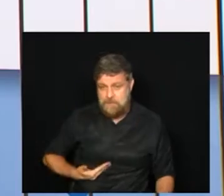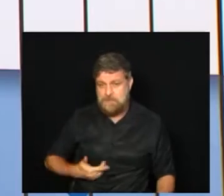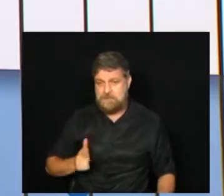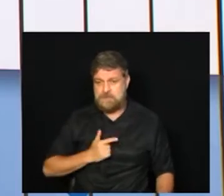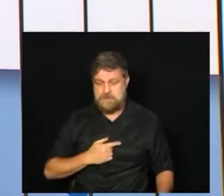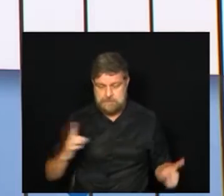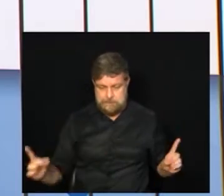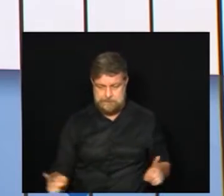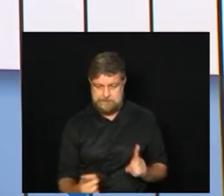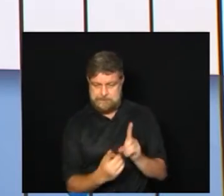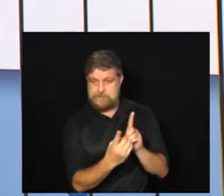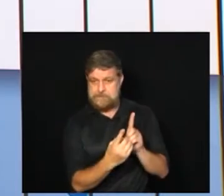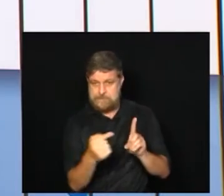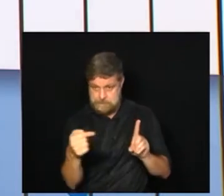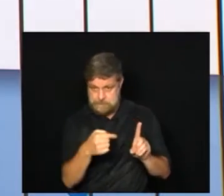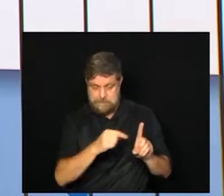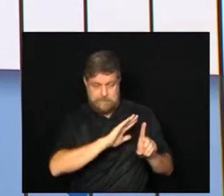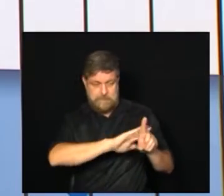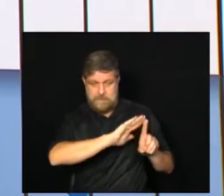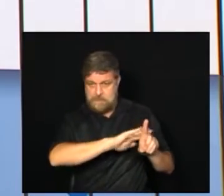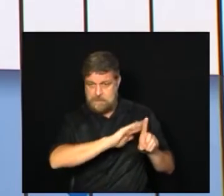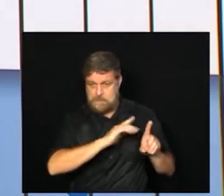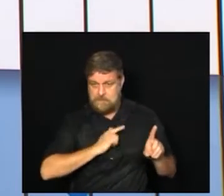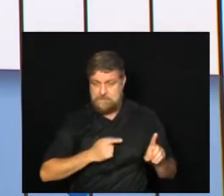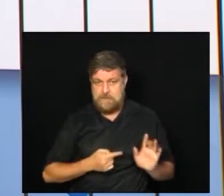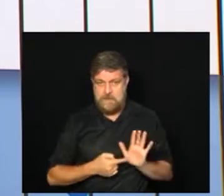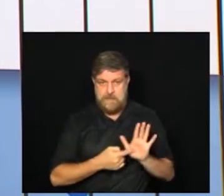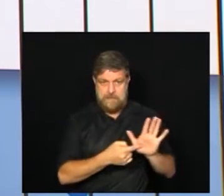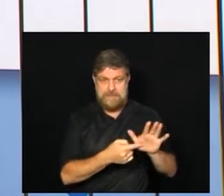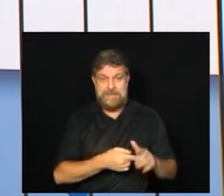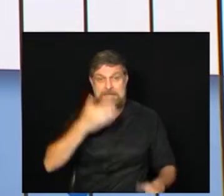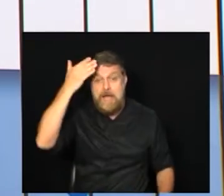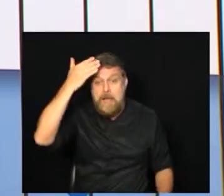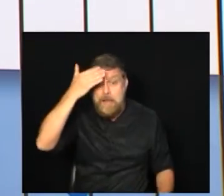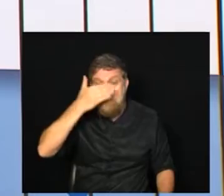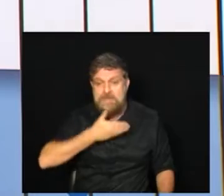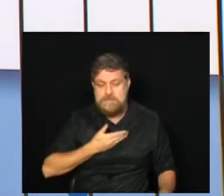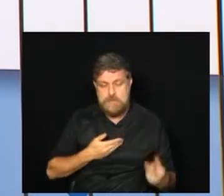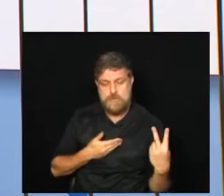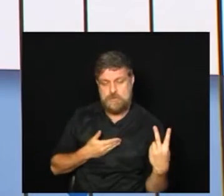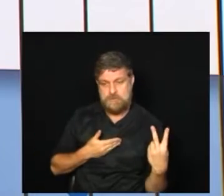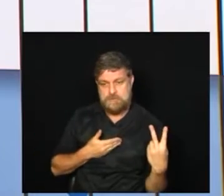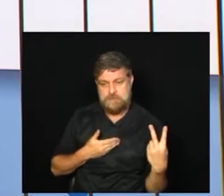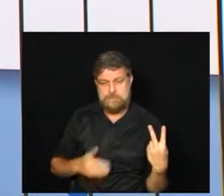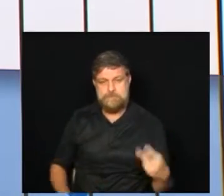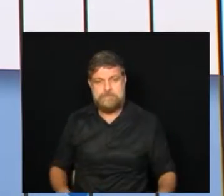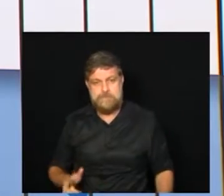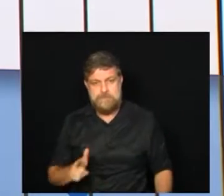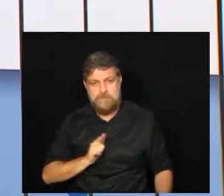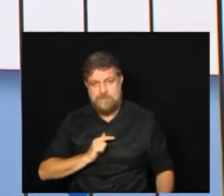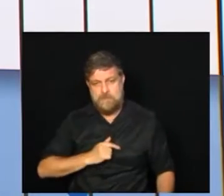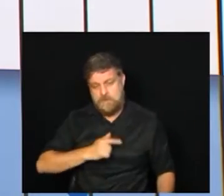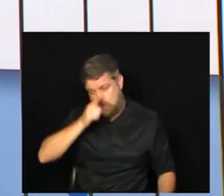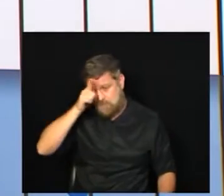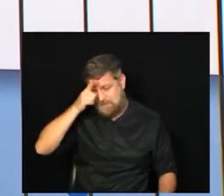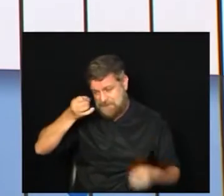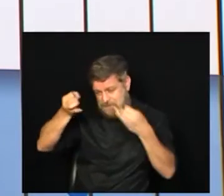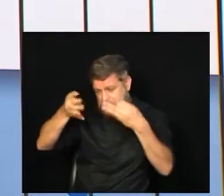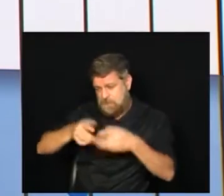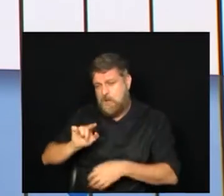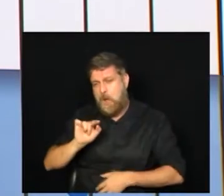estiver realizando o atendimento certificará o fato na presença de 2 testemunhas. O parlamentar fala